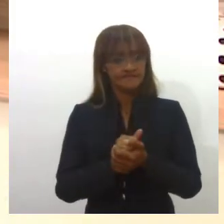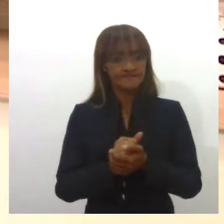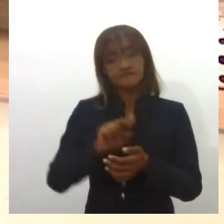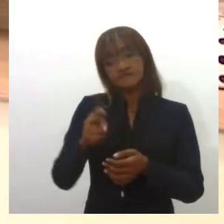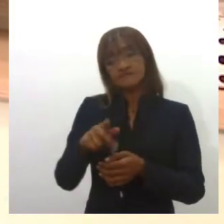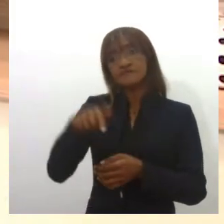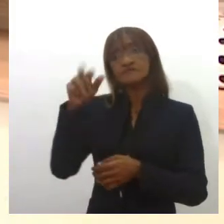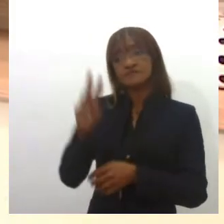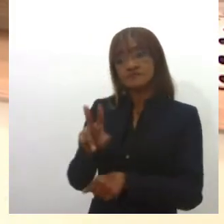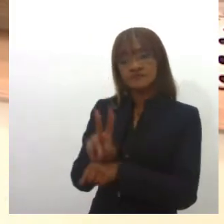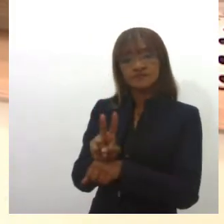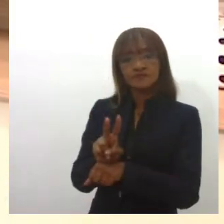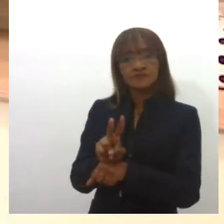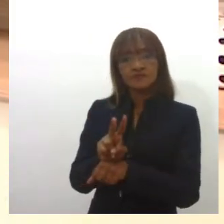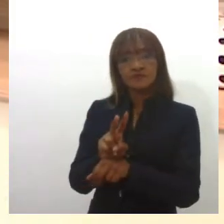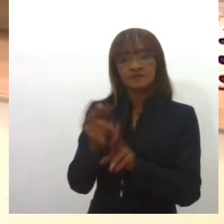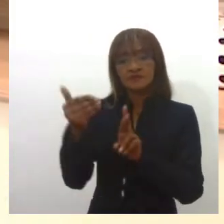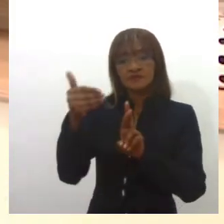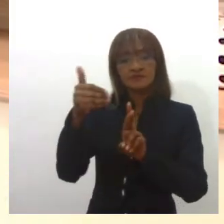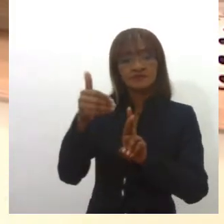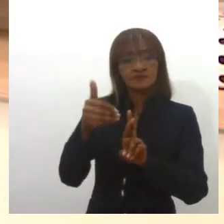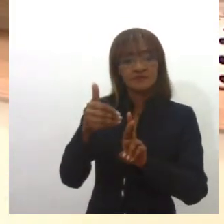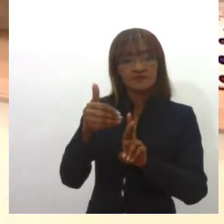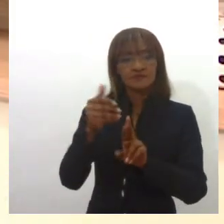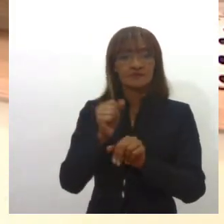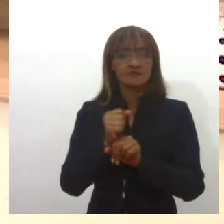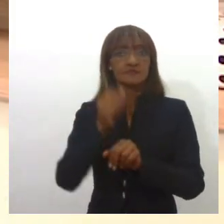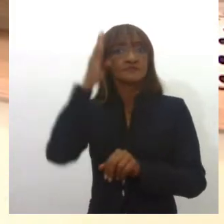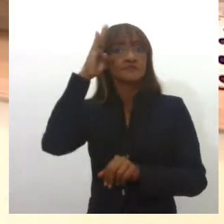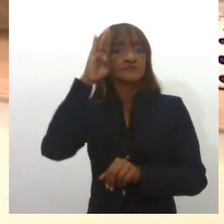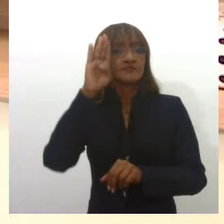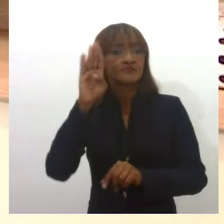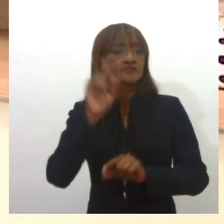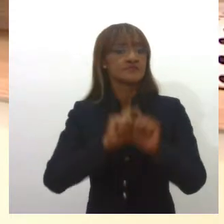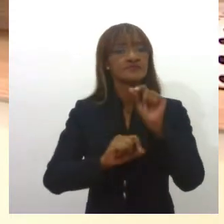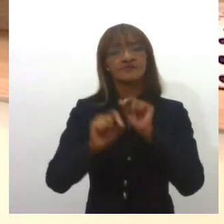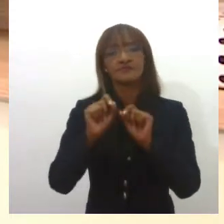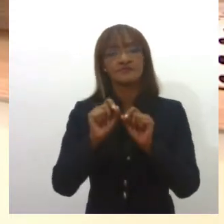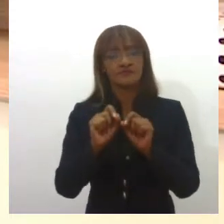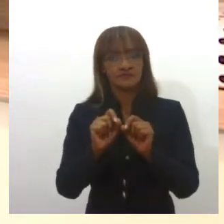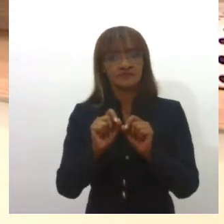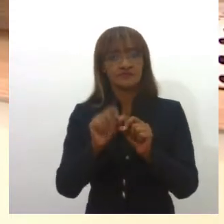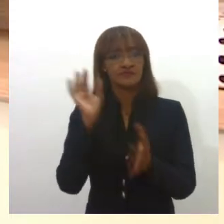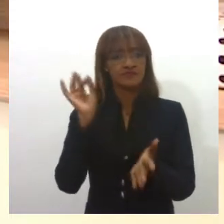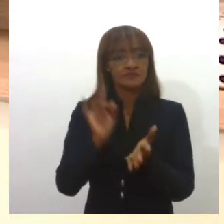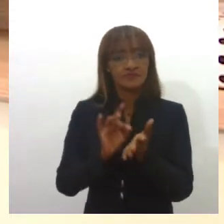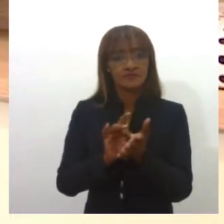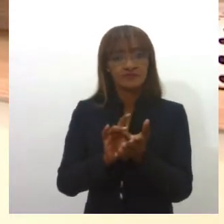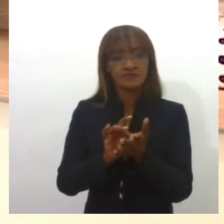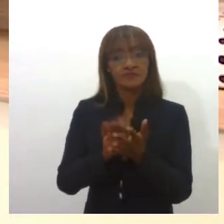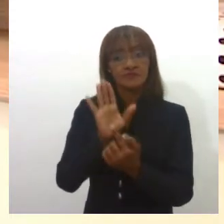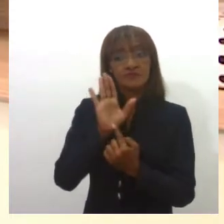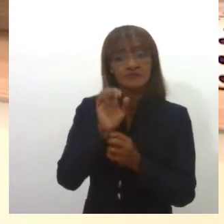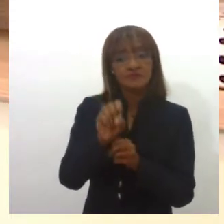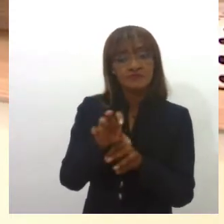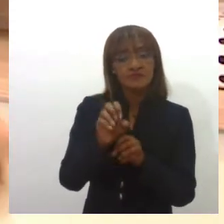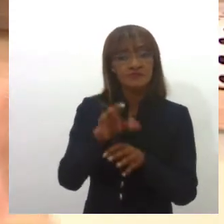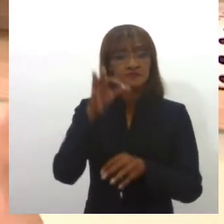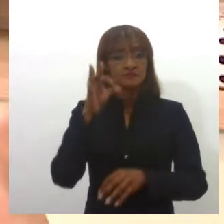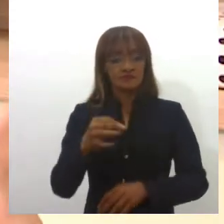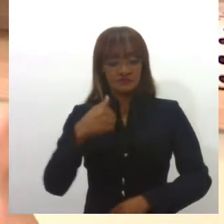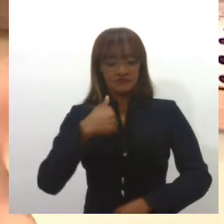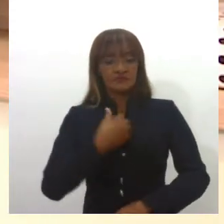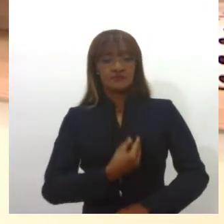ser exemplar. Ética é, acima de tudo, uma estrutura de natureza exemplar. Se eu sou alguém que